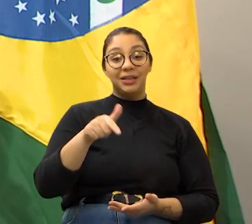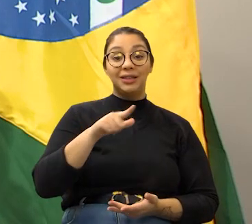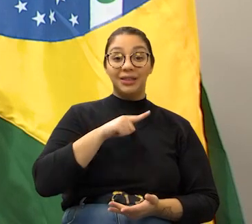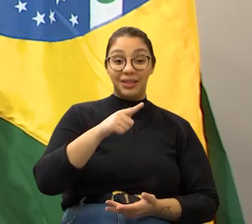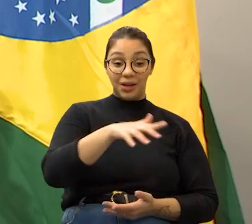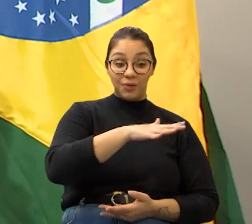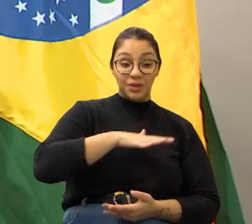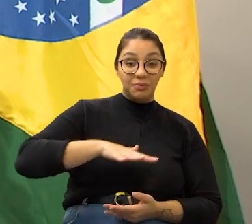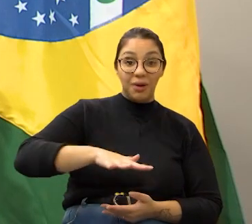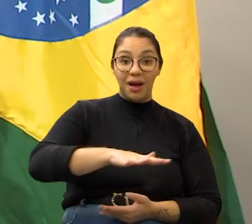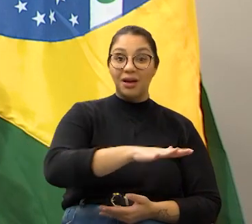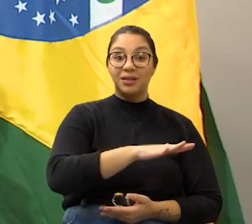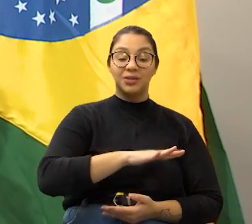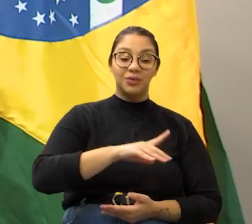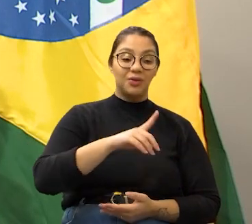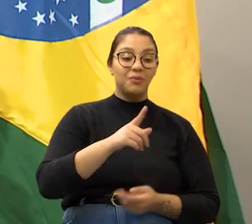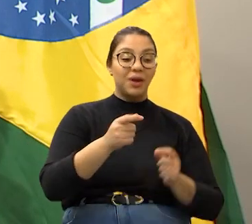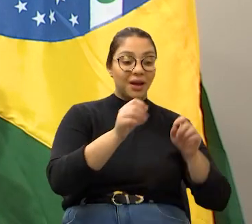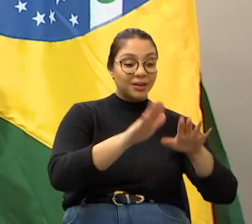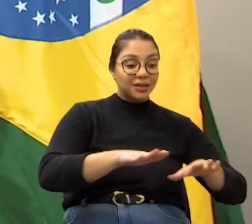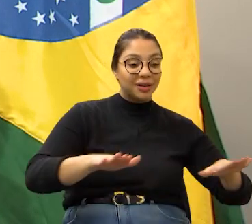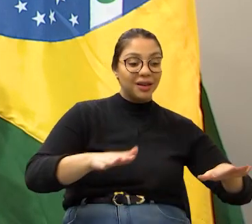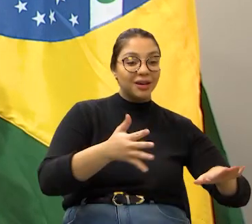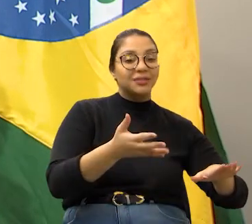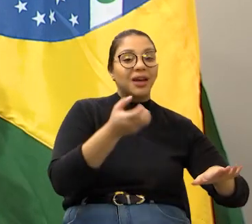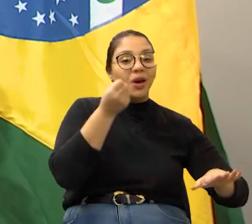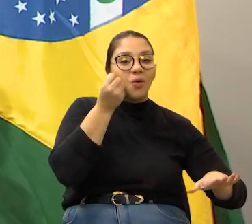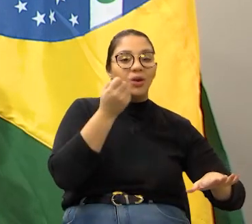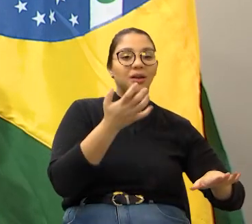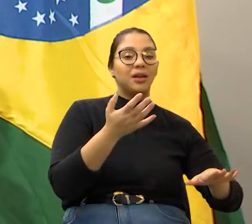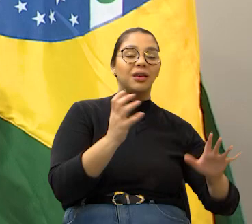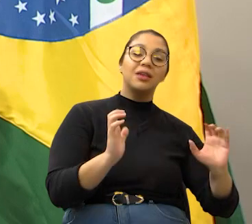essa ideia da gente ter um espaço para poder